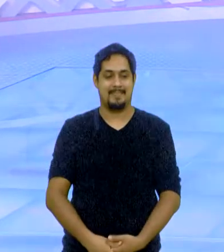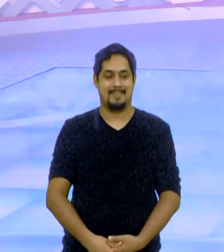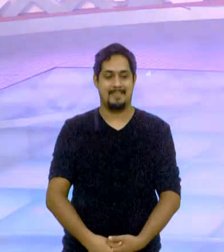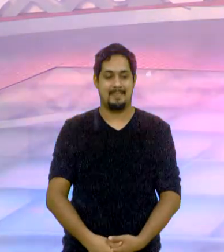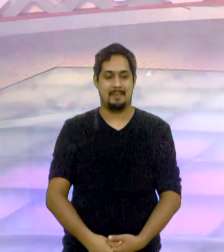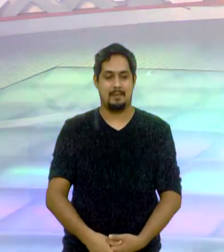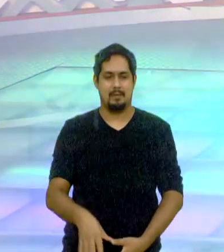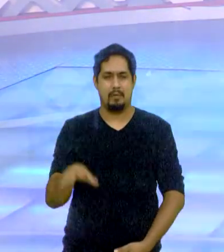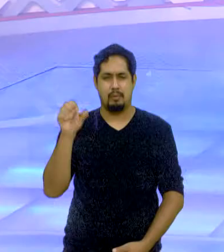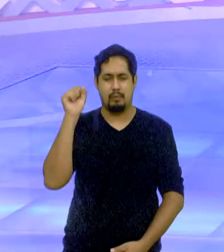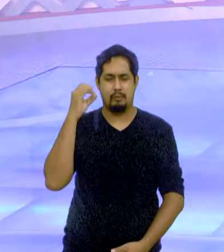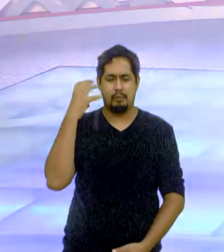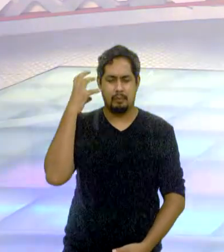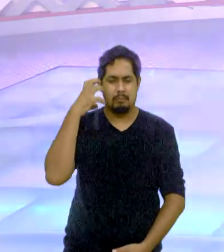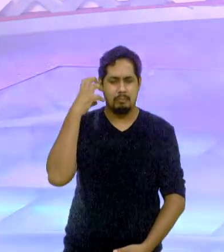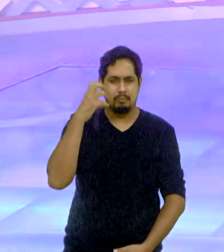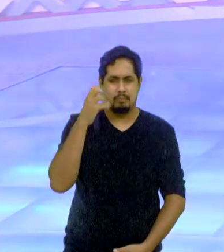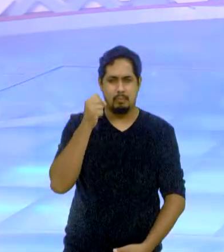estão ouvindo essa música?